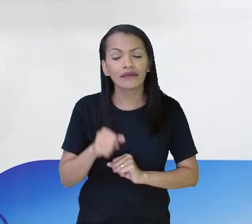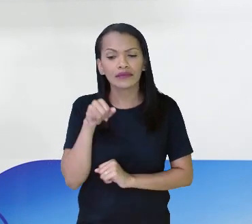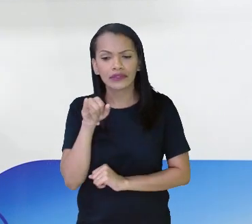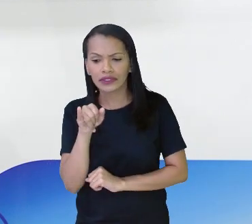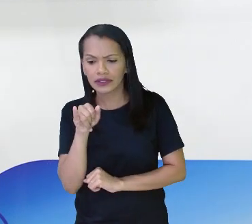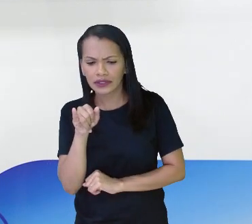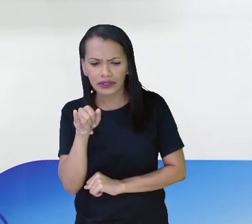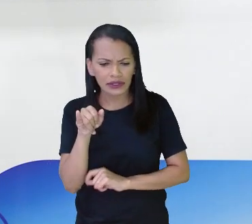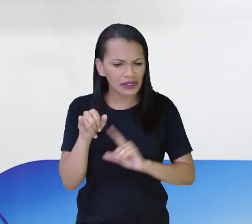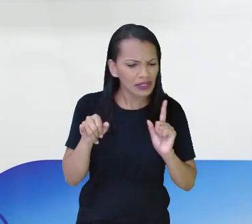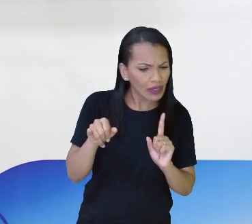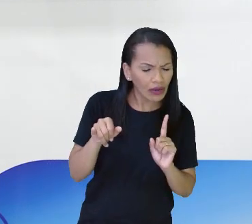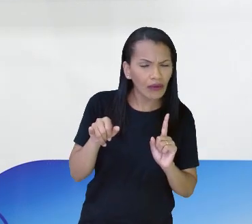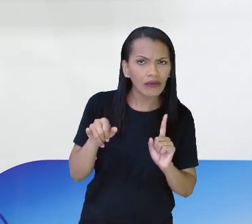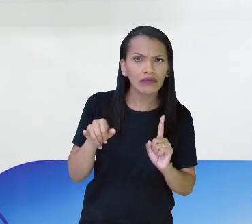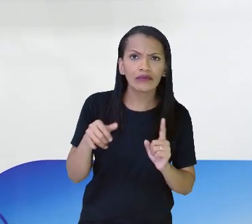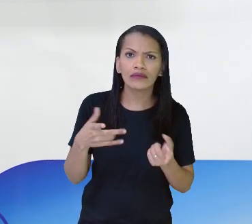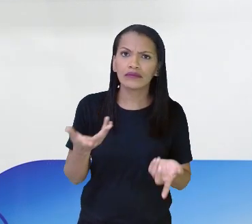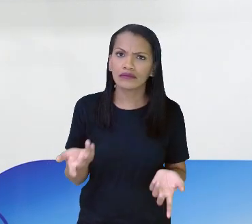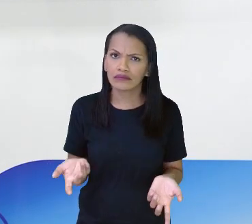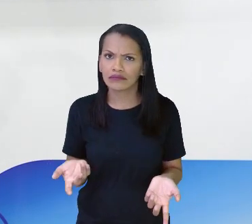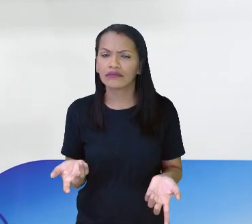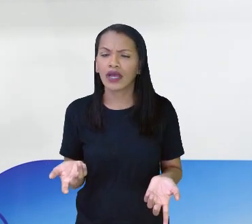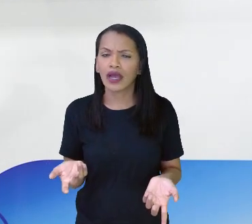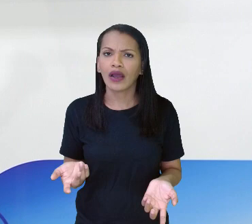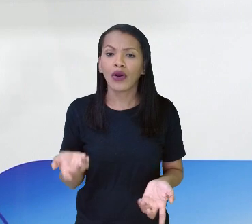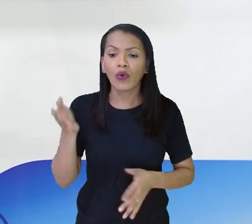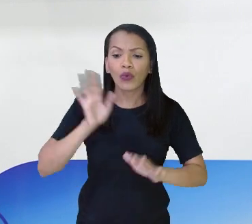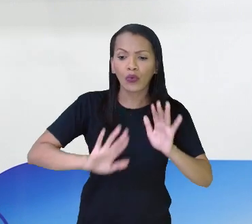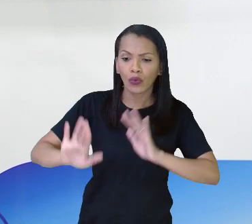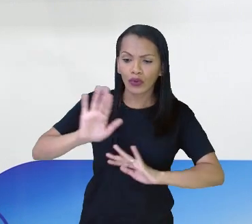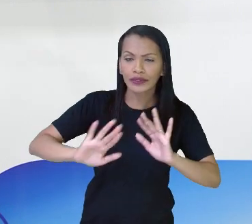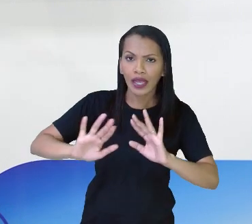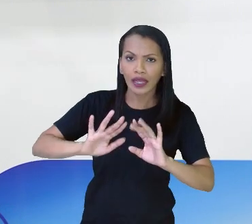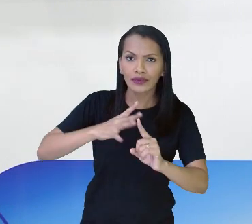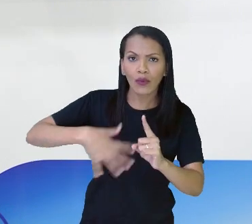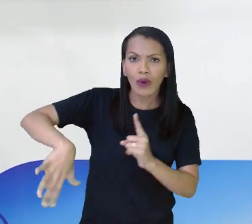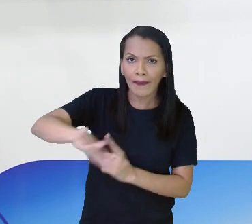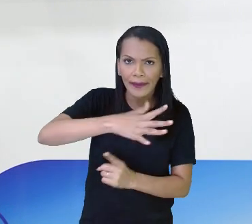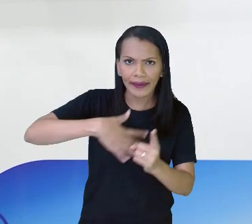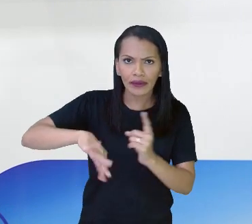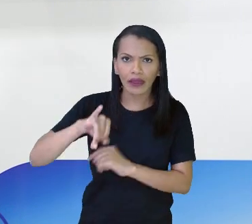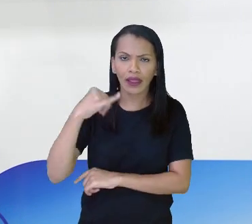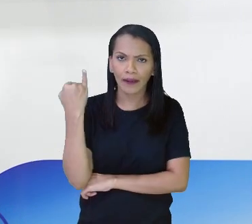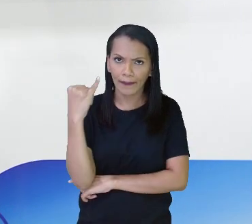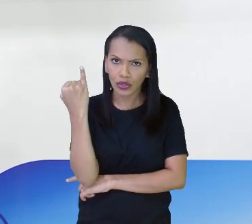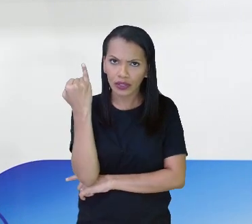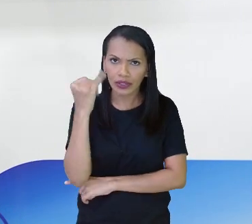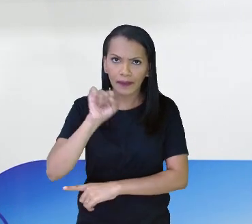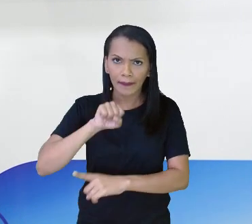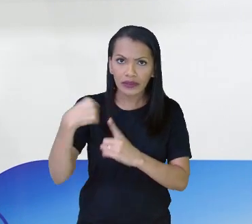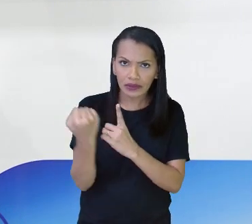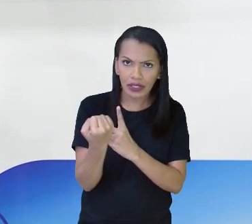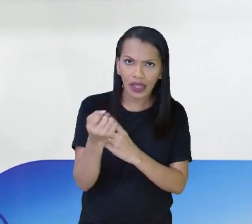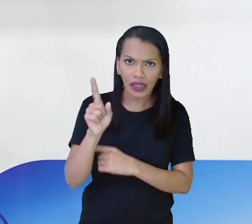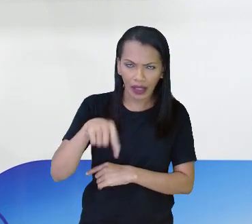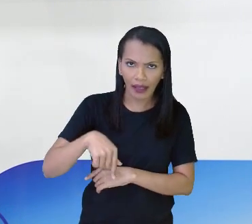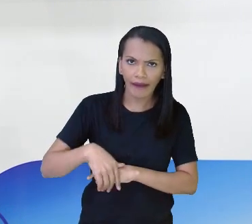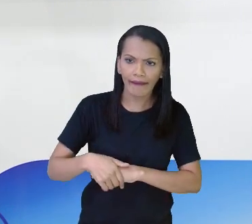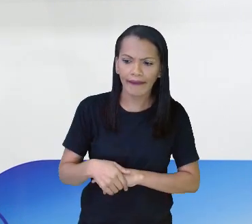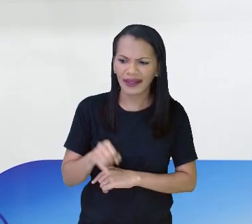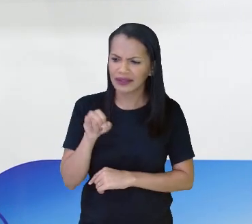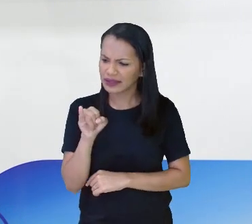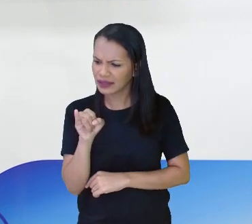sobre lixo, sustentabilidade, cuidado com o meio ambiente, como essa notícia falou, é importante para a sociedade?